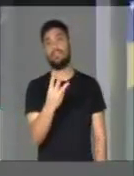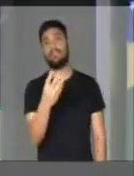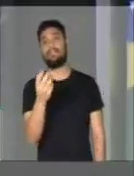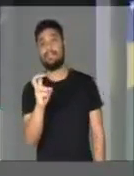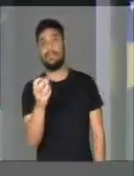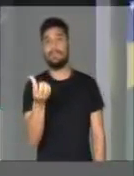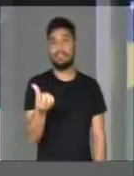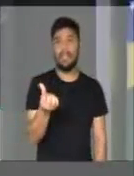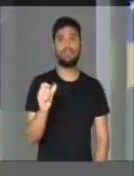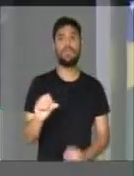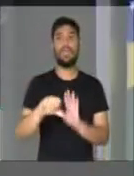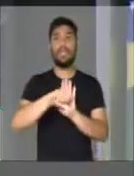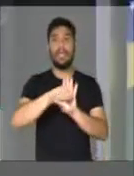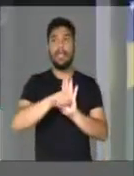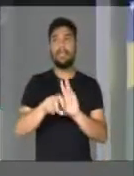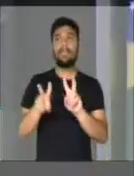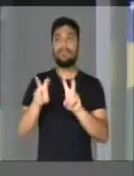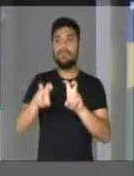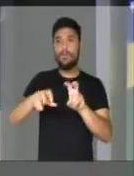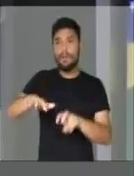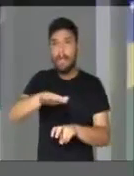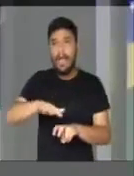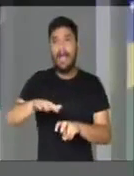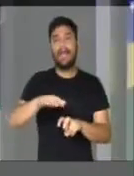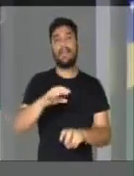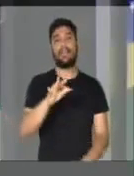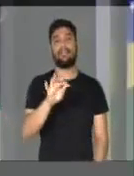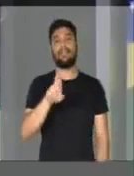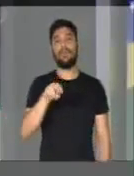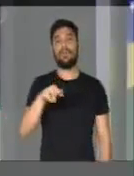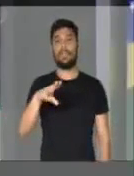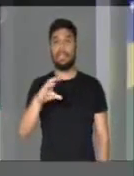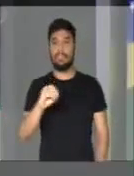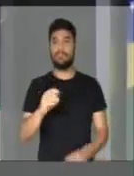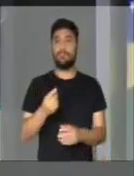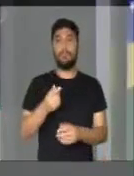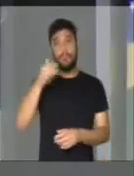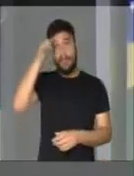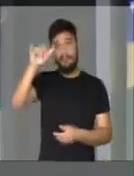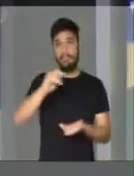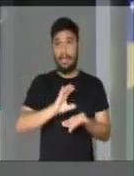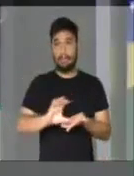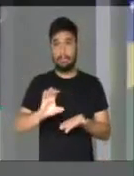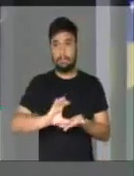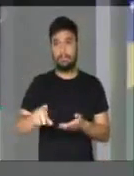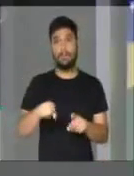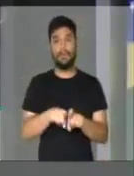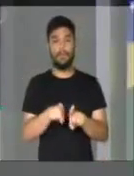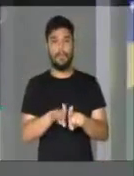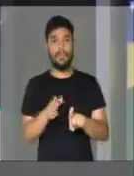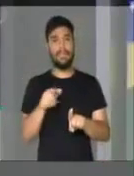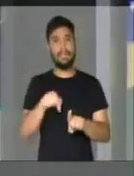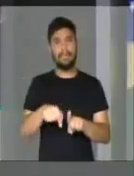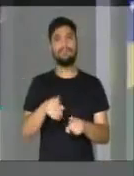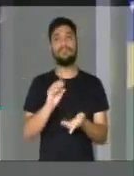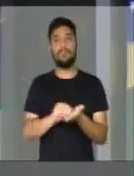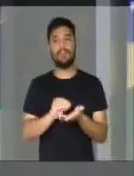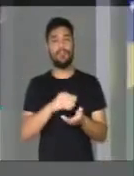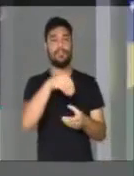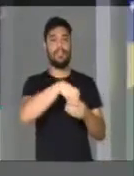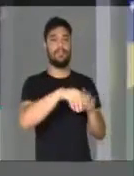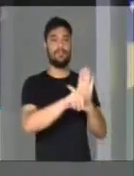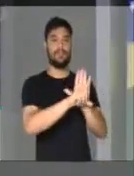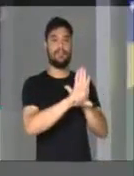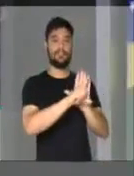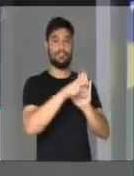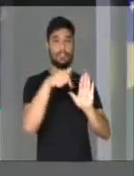e 6 crimes relacionados à prática de organizações terroristas e ao seu financiamento, suprindo assim o que se havia indicado como uma lacuna